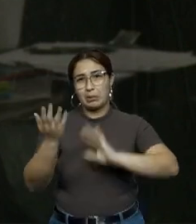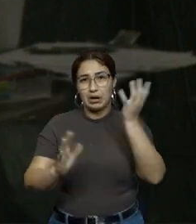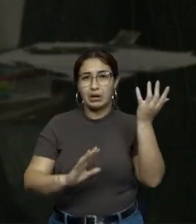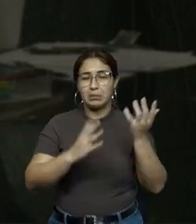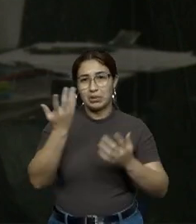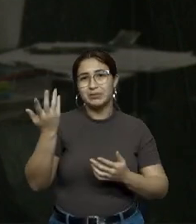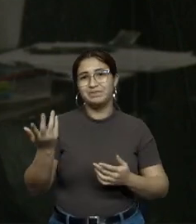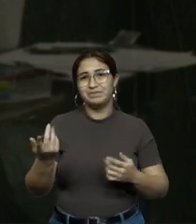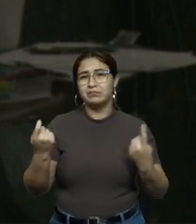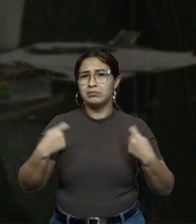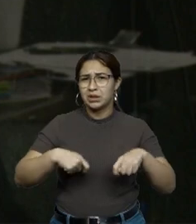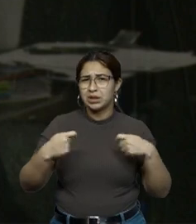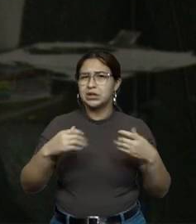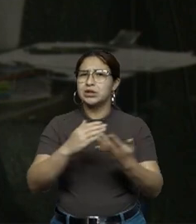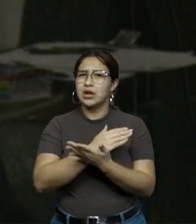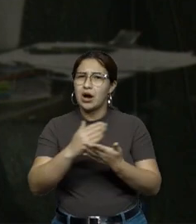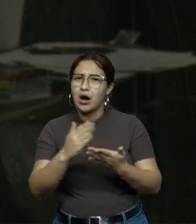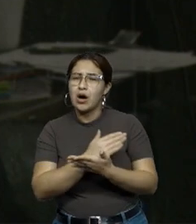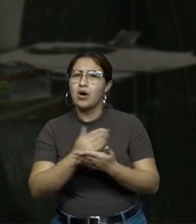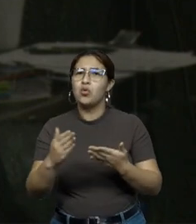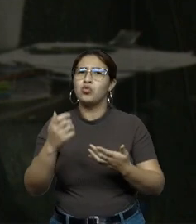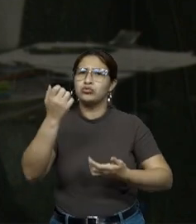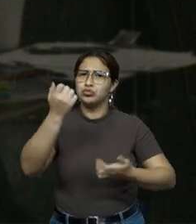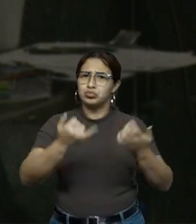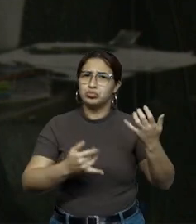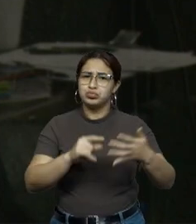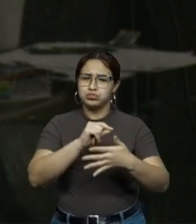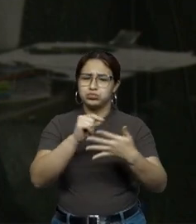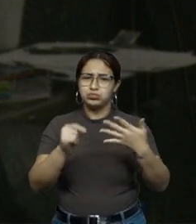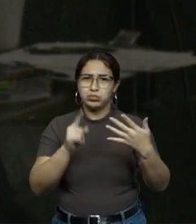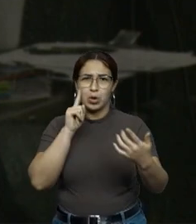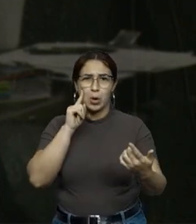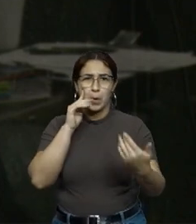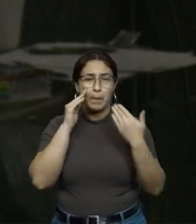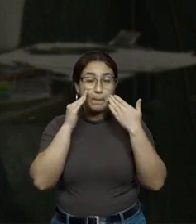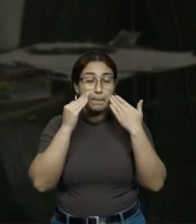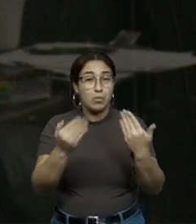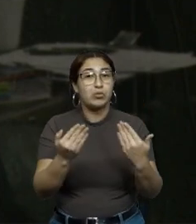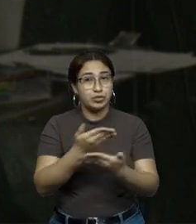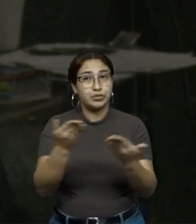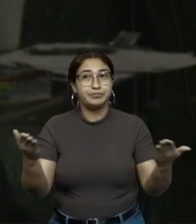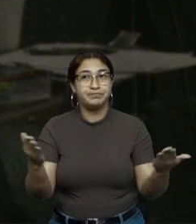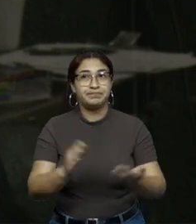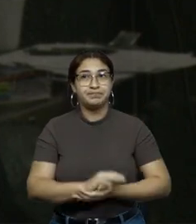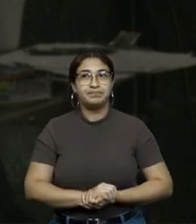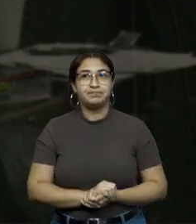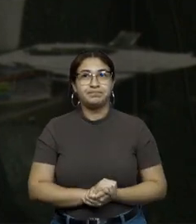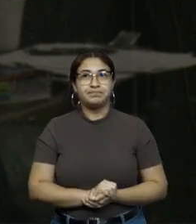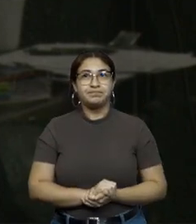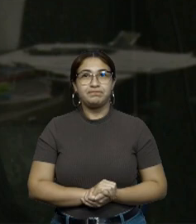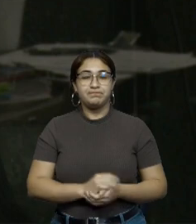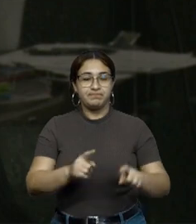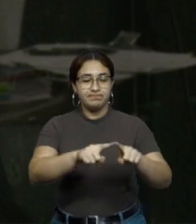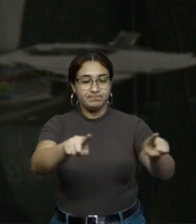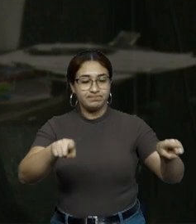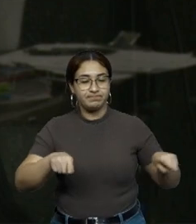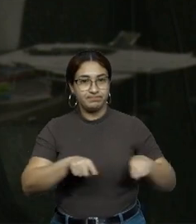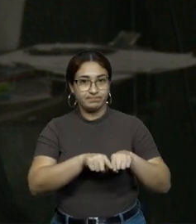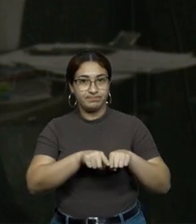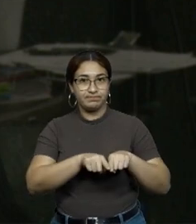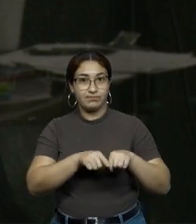importante tentar atrás alguns alguma algumas fazer alguns apontamentos para gente observar em salas de aula